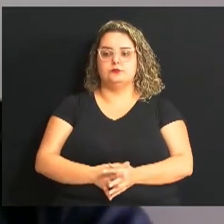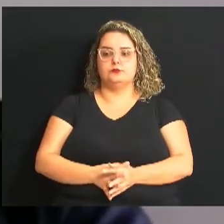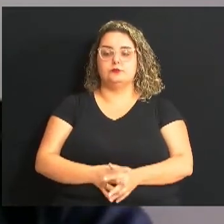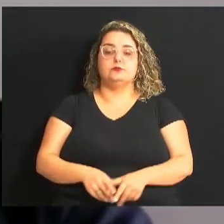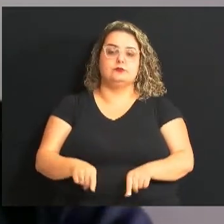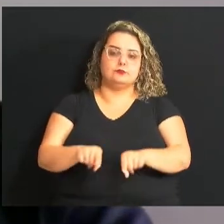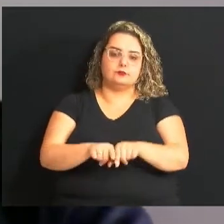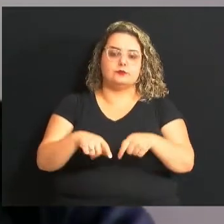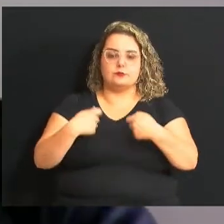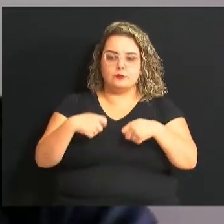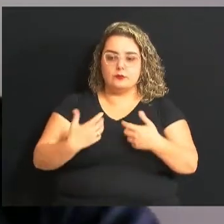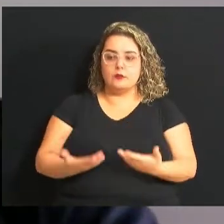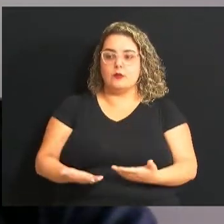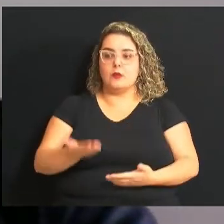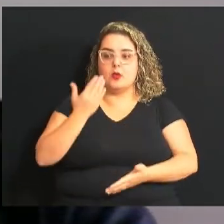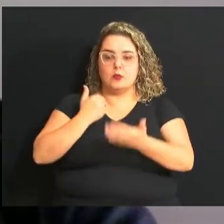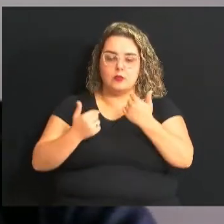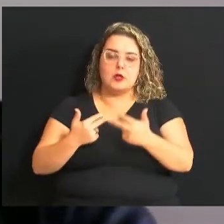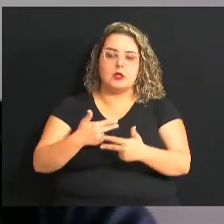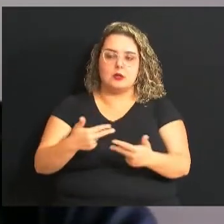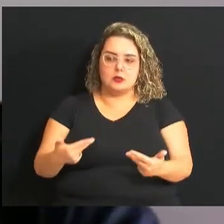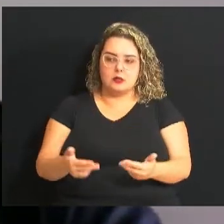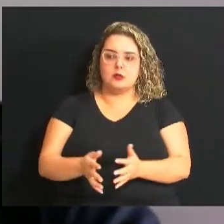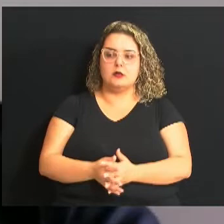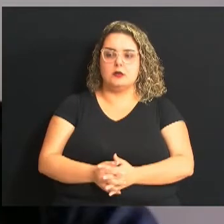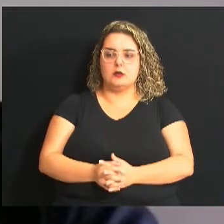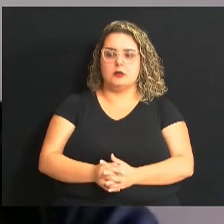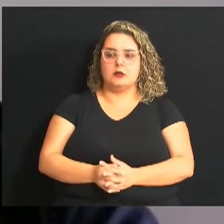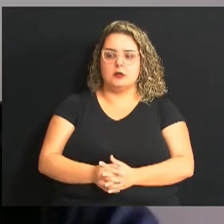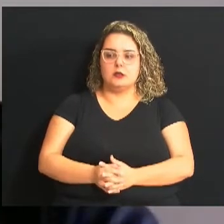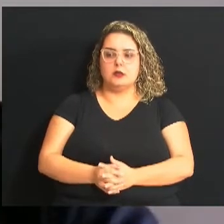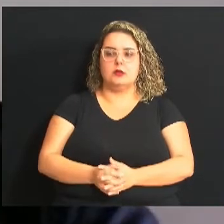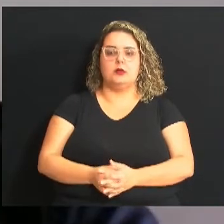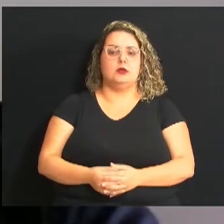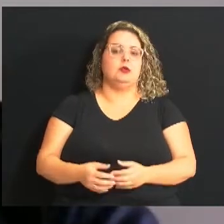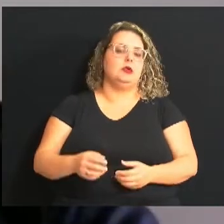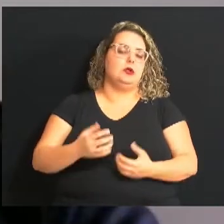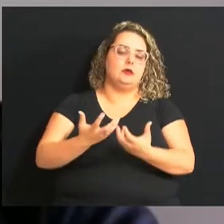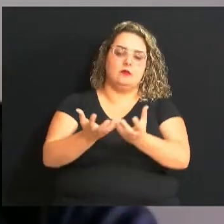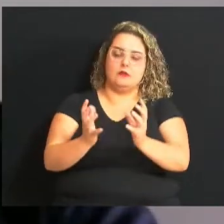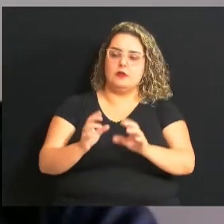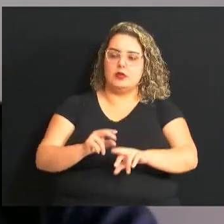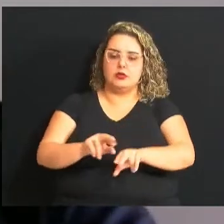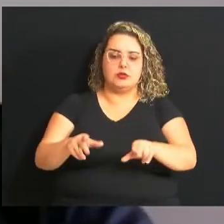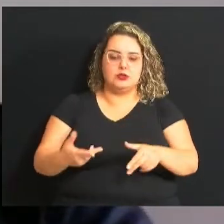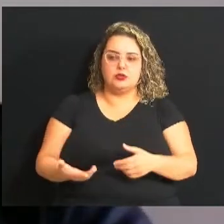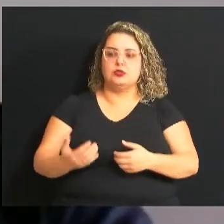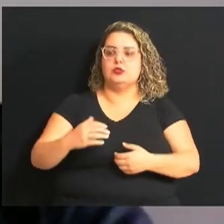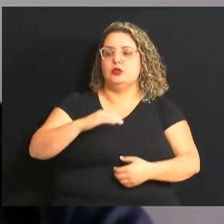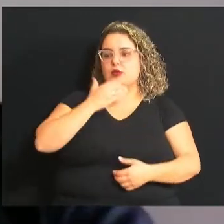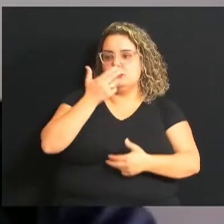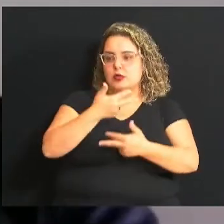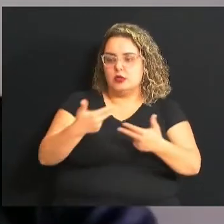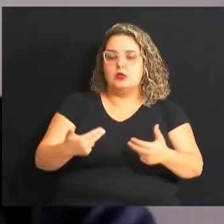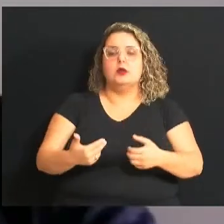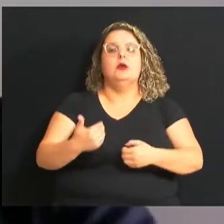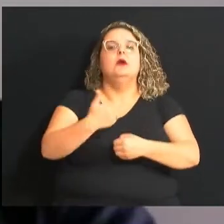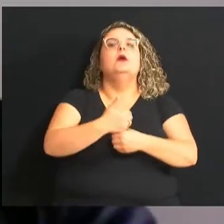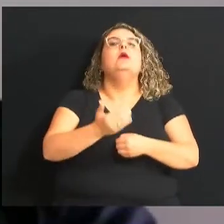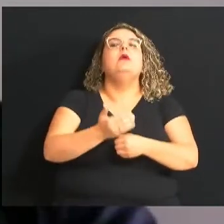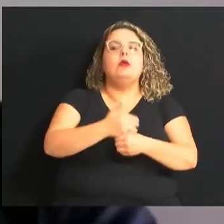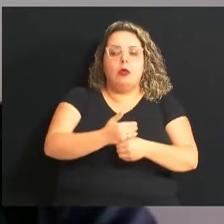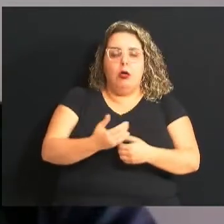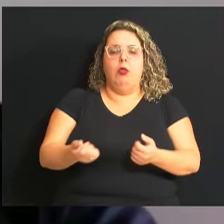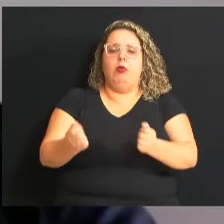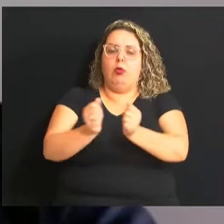que você tenha uma alimentação rica em vegetais, né? Vegetais, frutas, verduras, legumes, eles sempre têm que estar junto